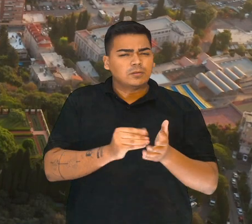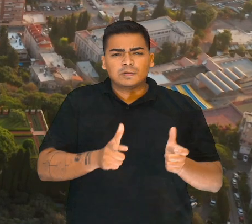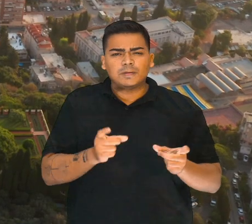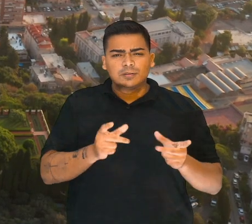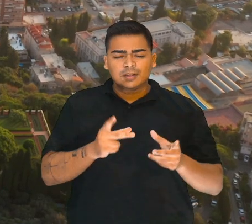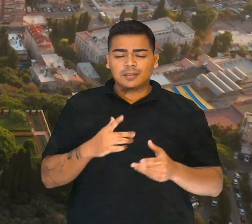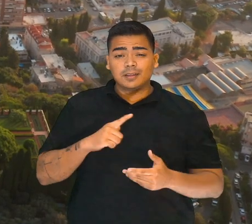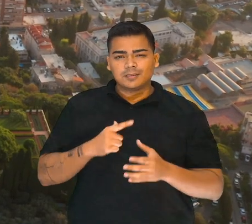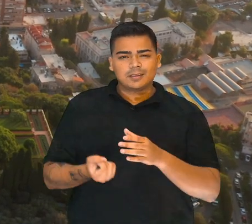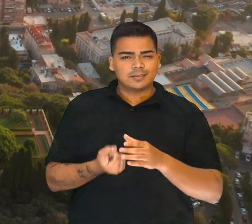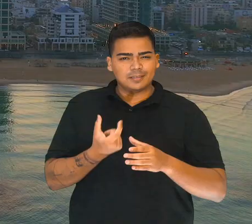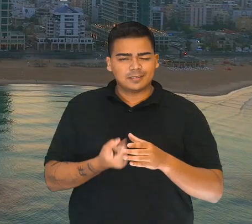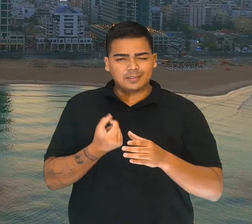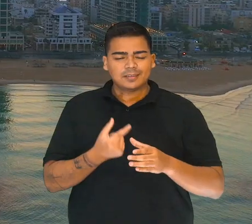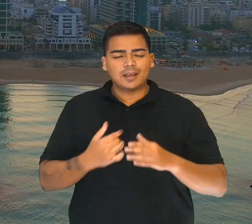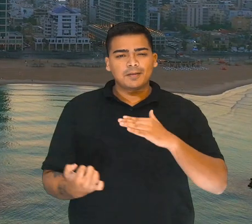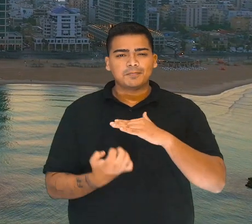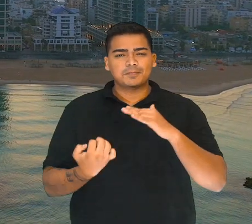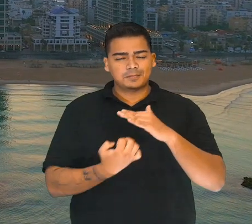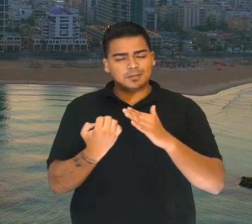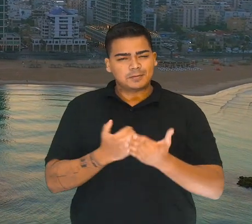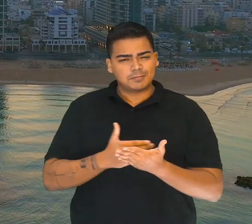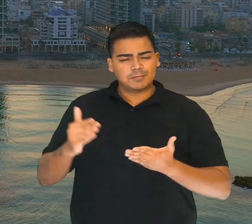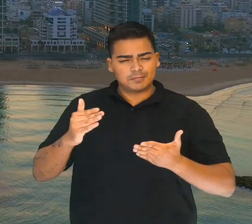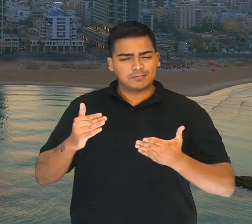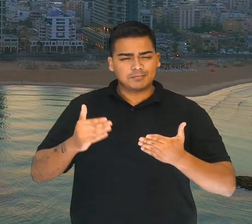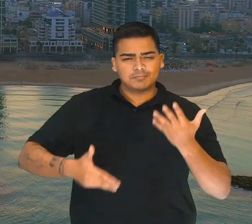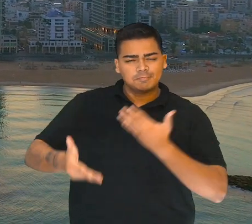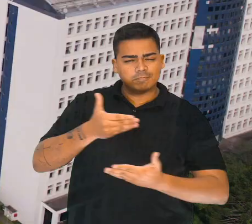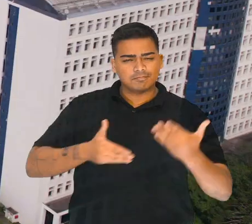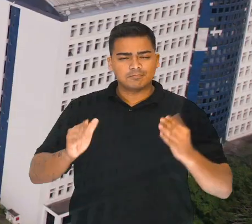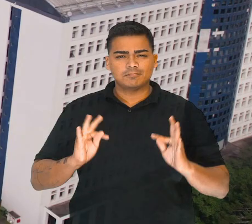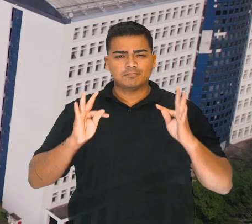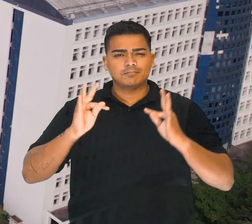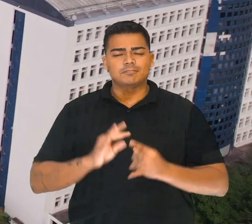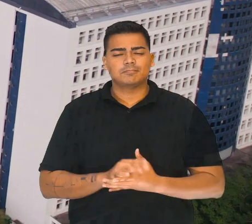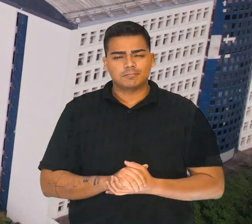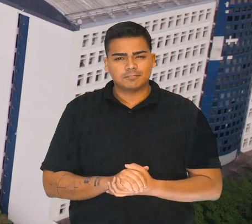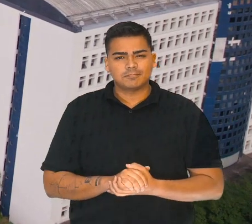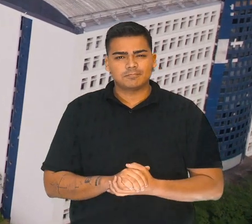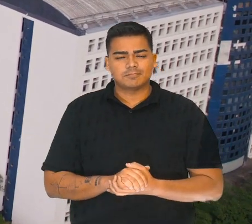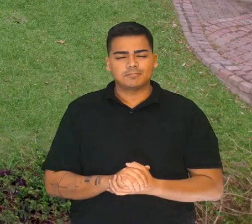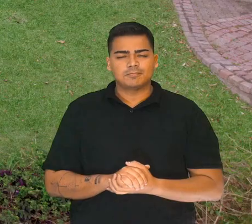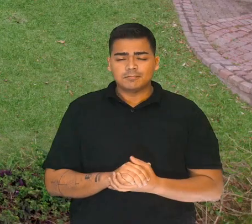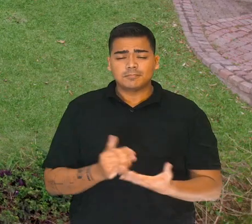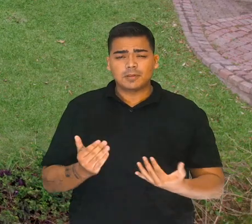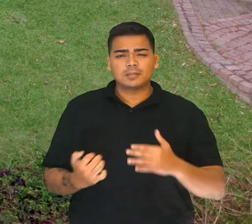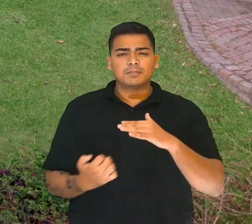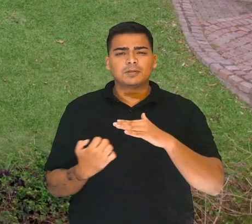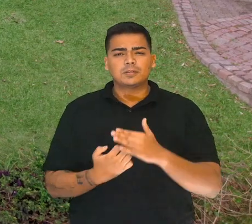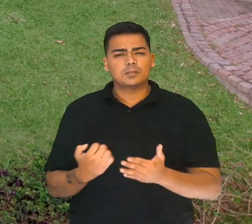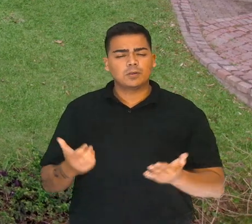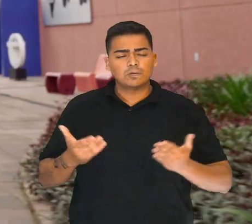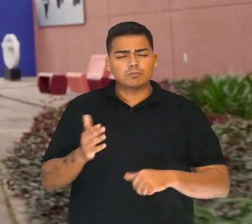chamada Startup Nation, as empresas já têm que nascer globais. A maior parte das empresas